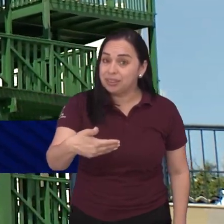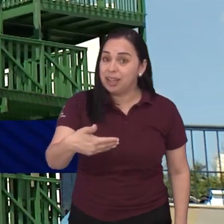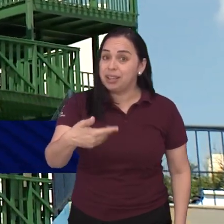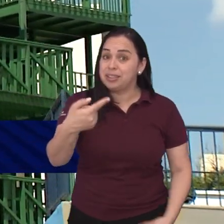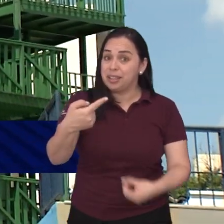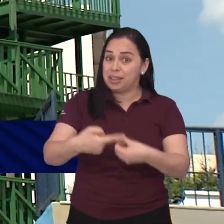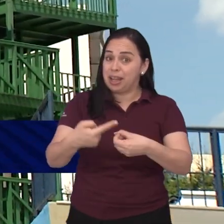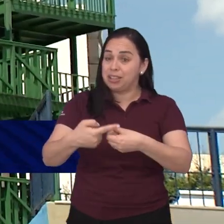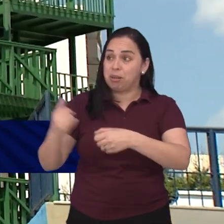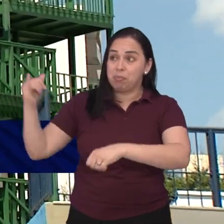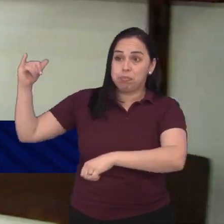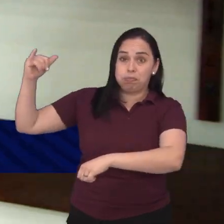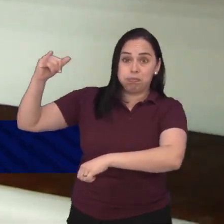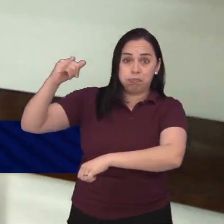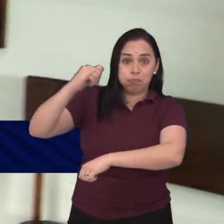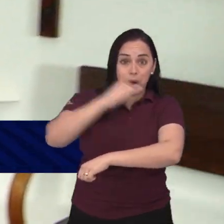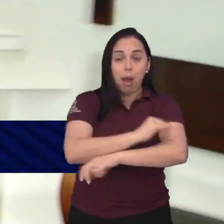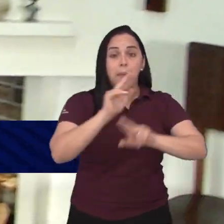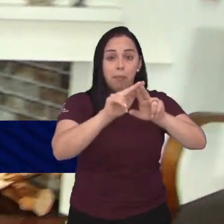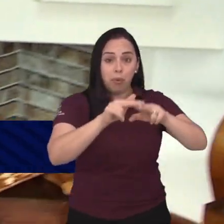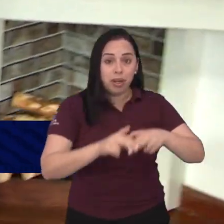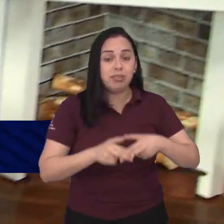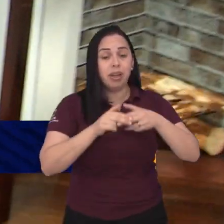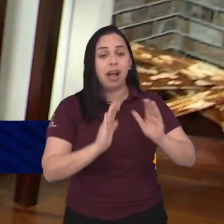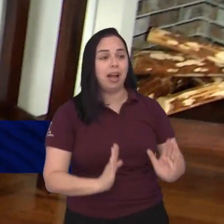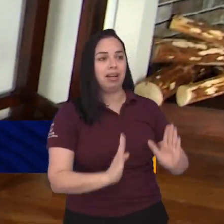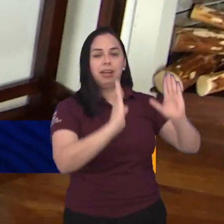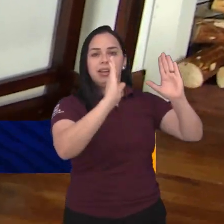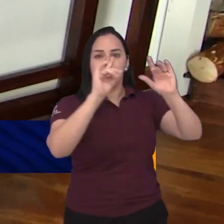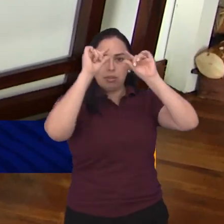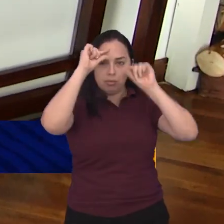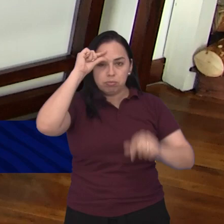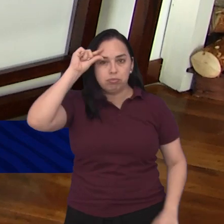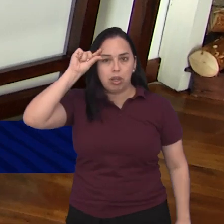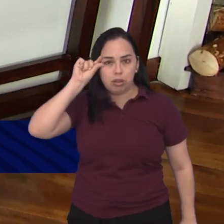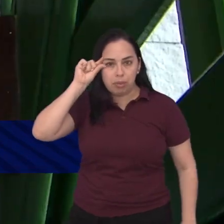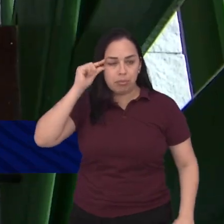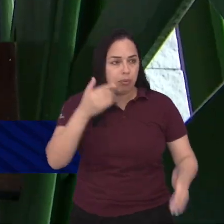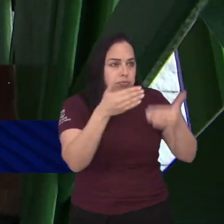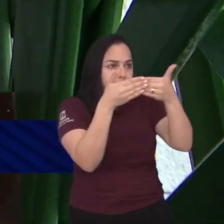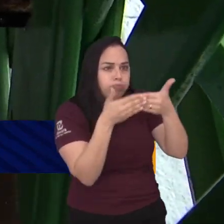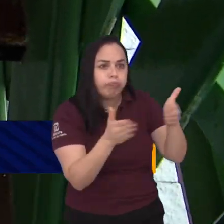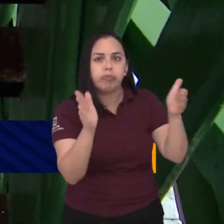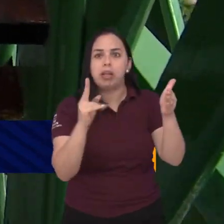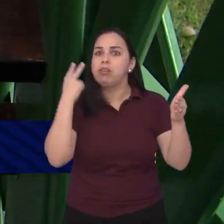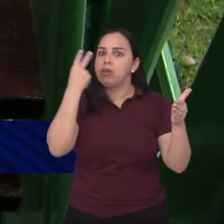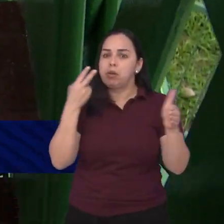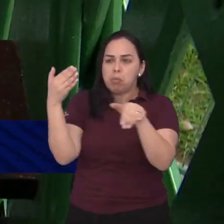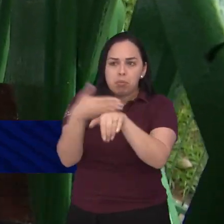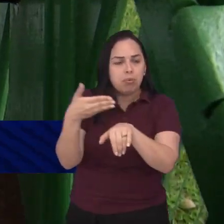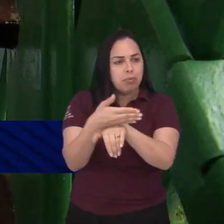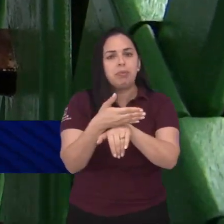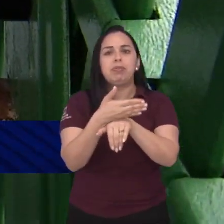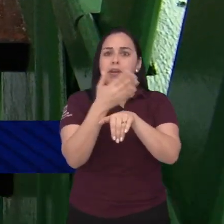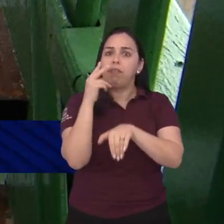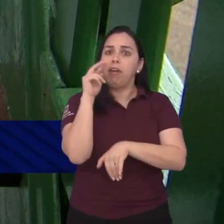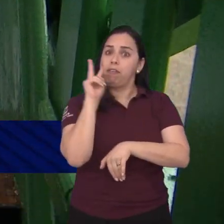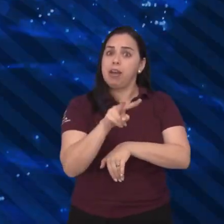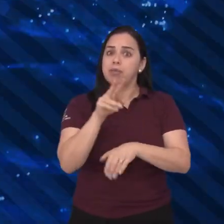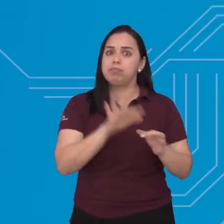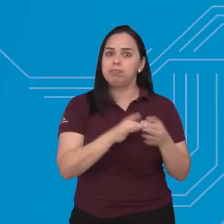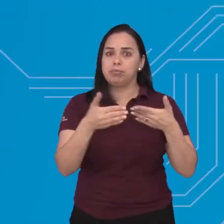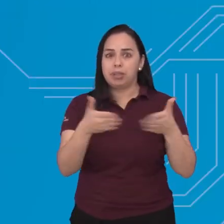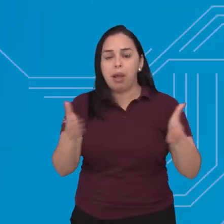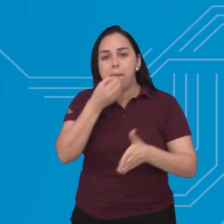Cidade da Aviação. Réplica da Casa de Santos Dumont é inaugurado em São José. Vereadores acompanham a entrega do